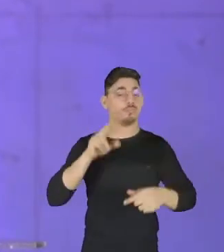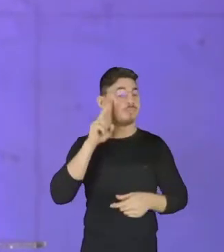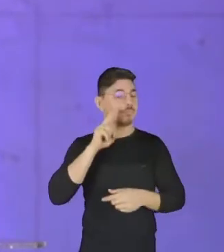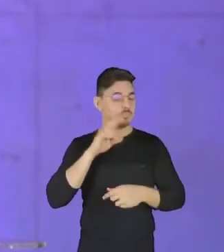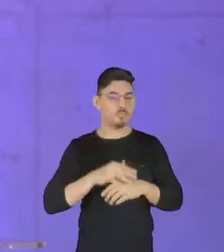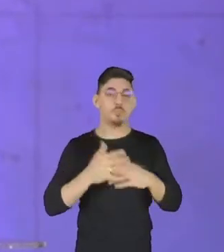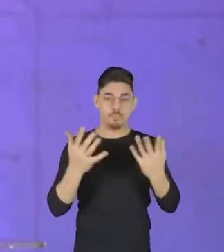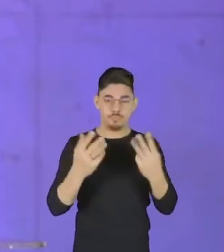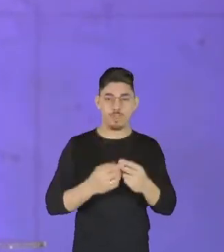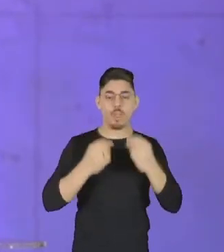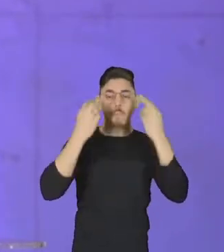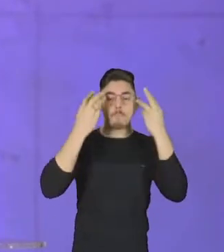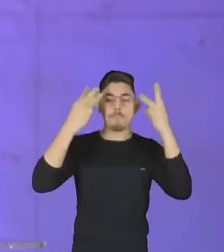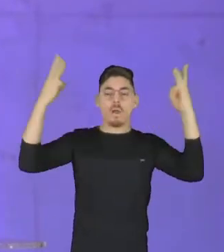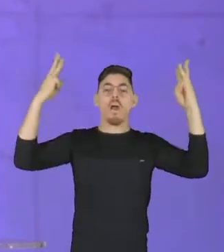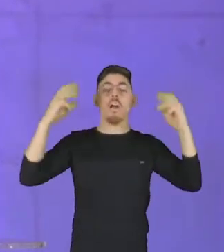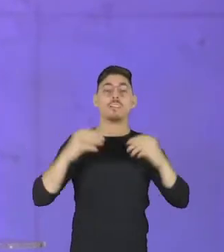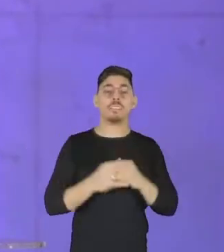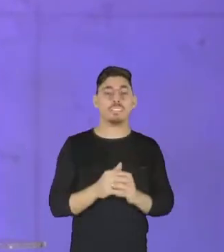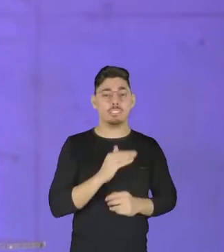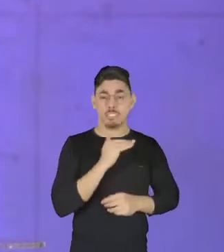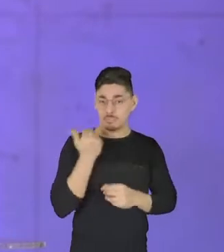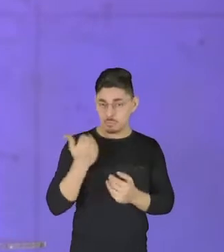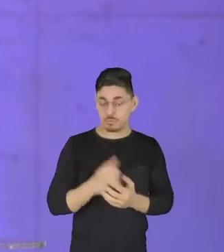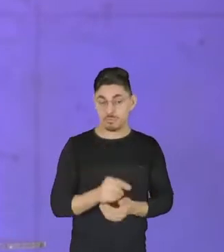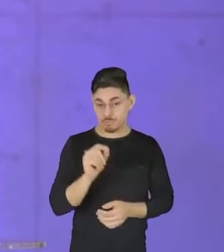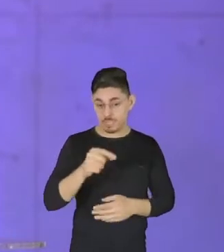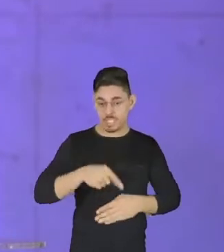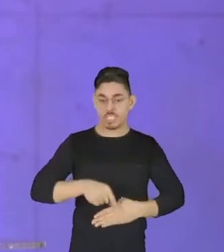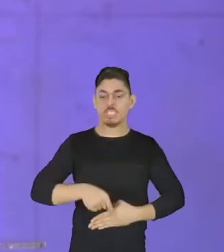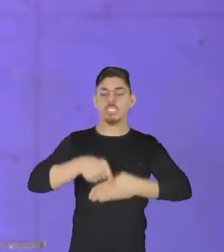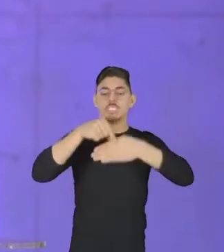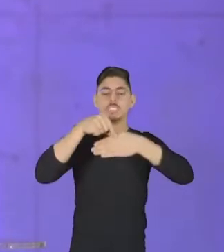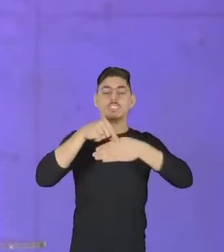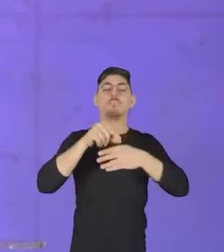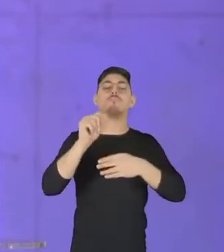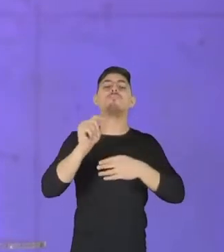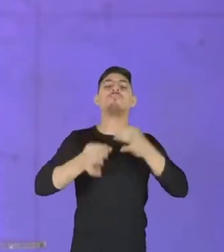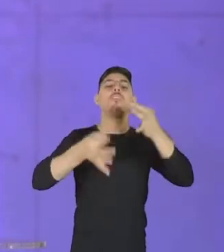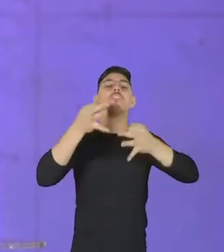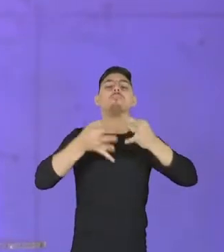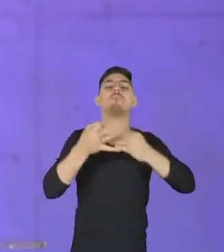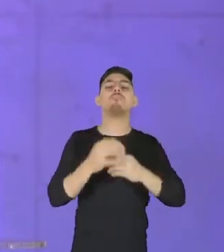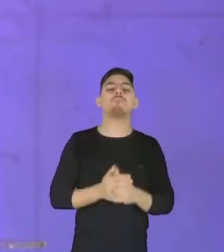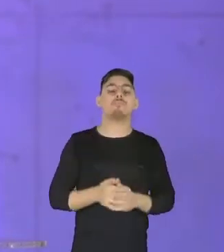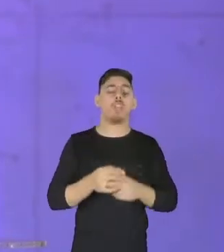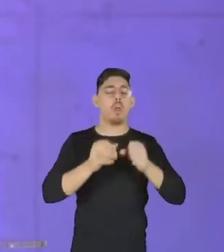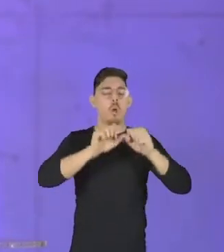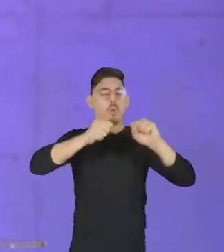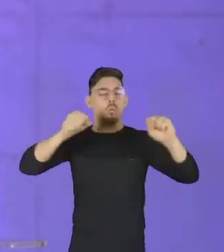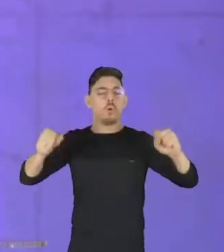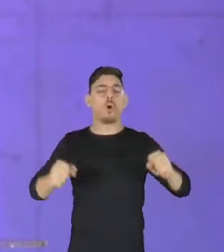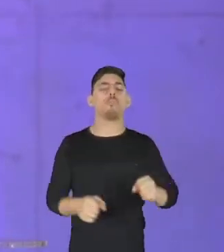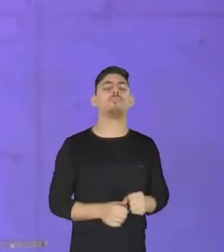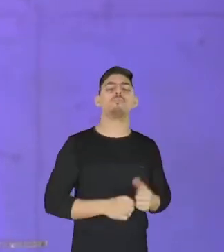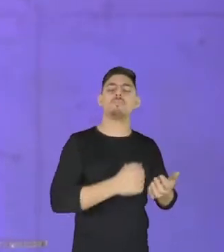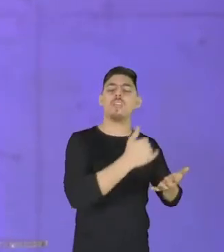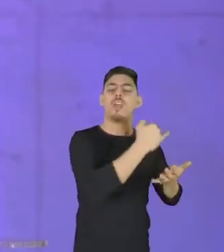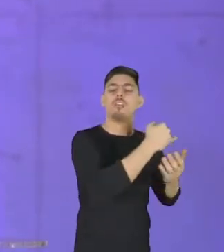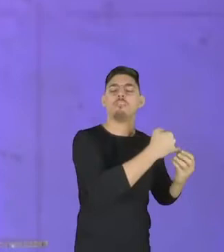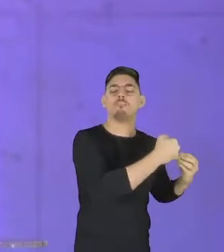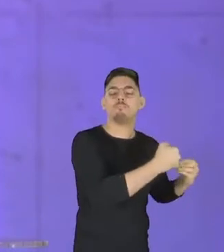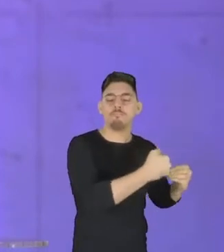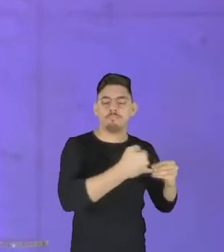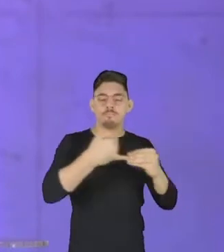Moisés estava morto. O grande líder, o grande legislador, o grande libertador do povo